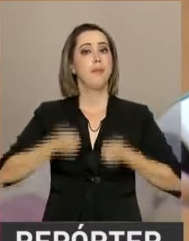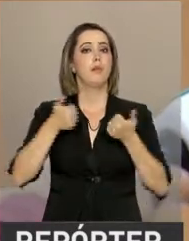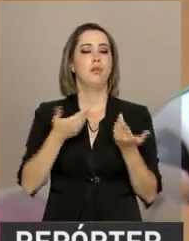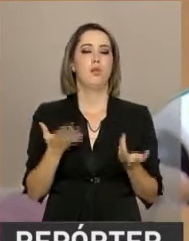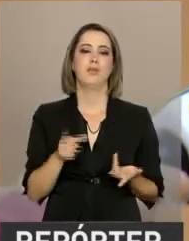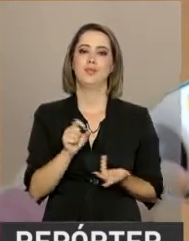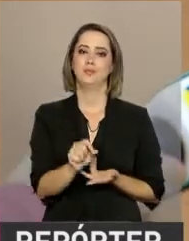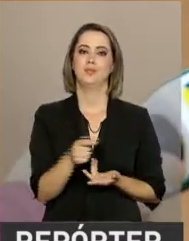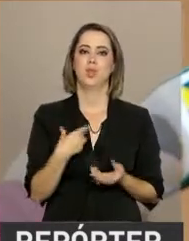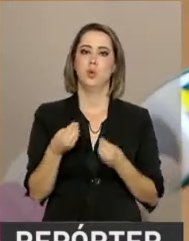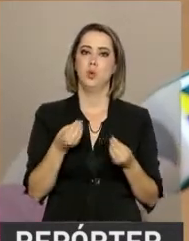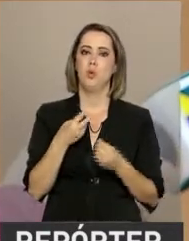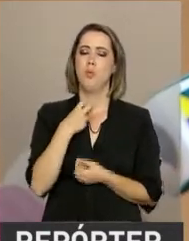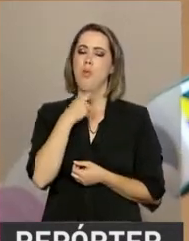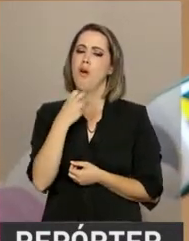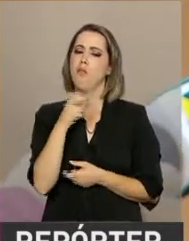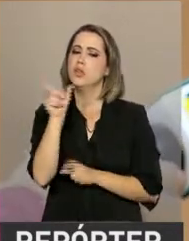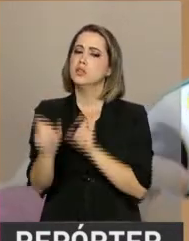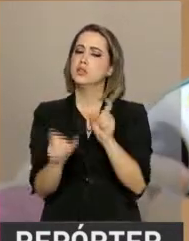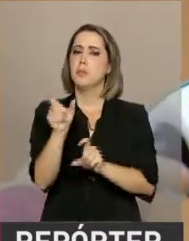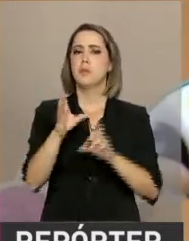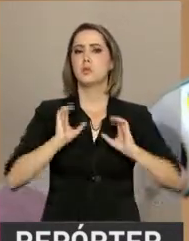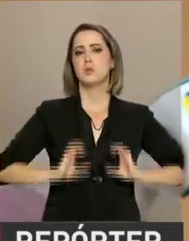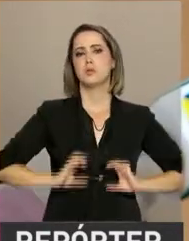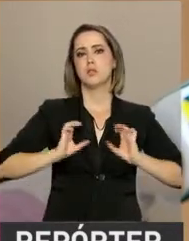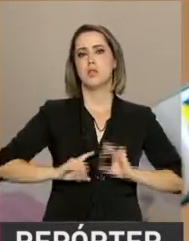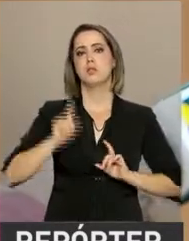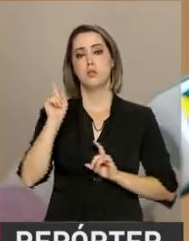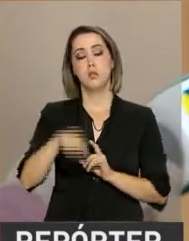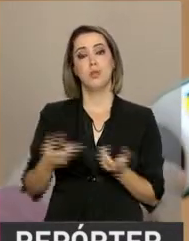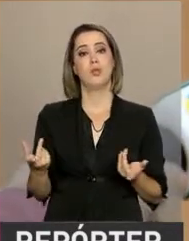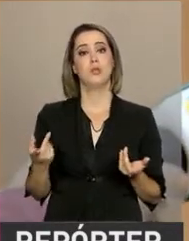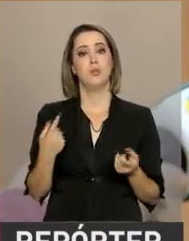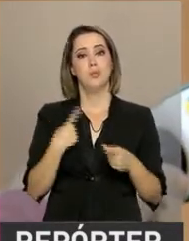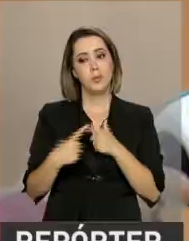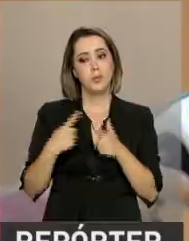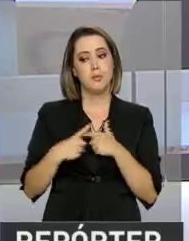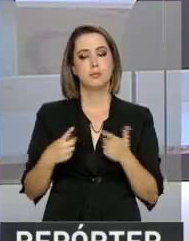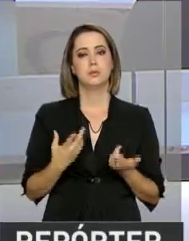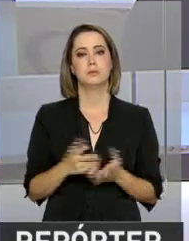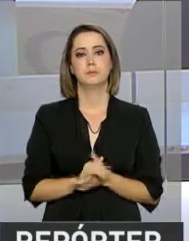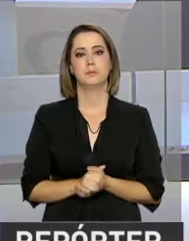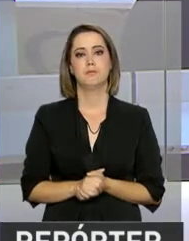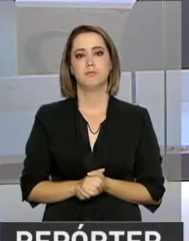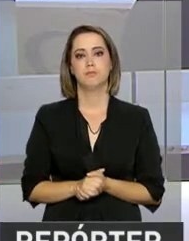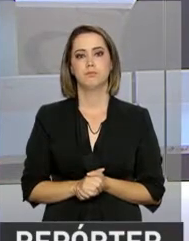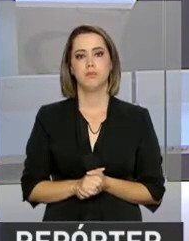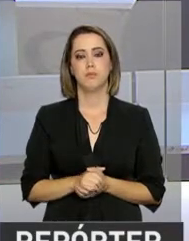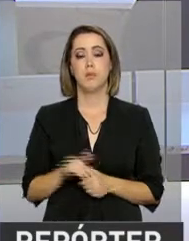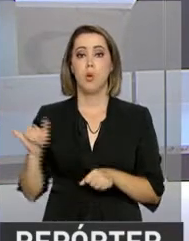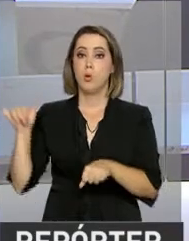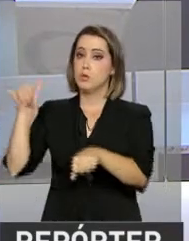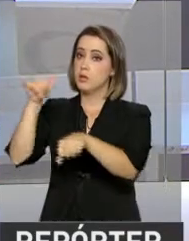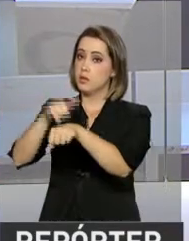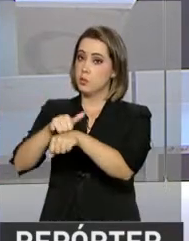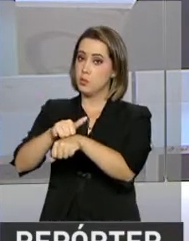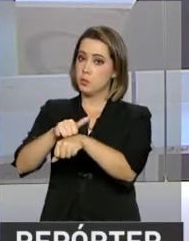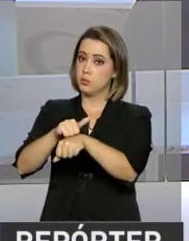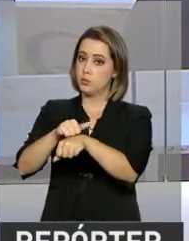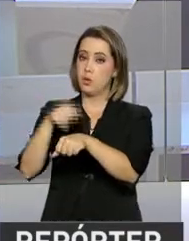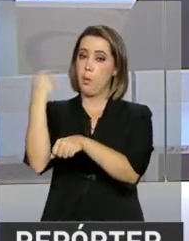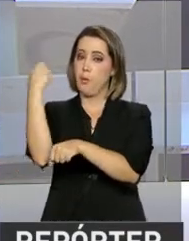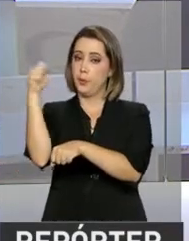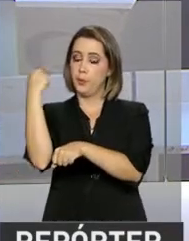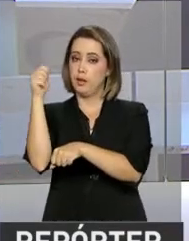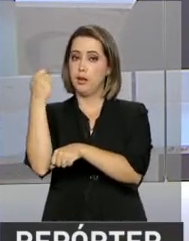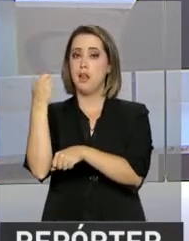em conta a voz do consumidor, aquilo que na visão do consumidor ou está impactando negativamente. Os aeroportos de Porto